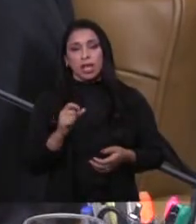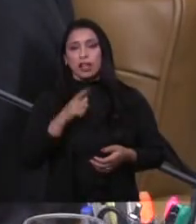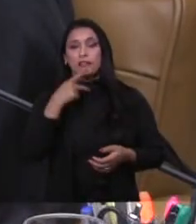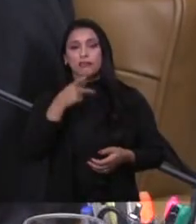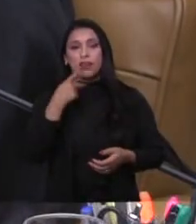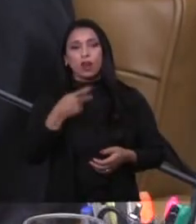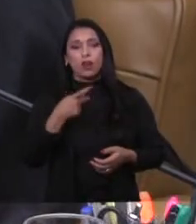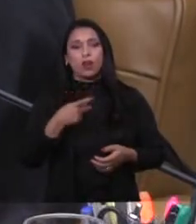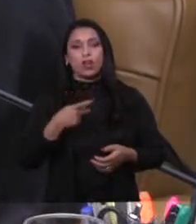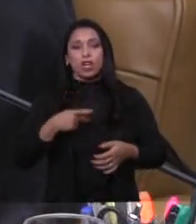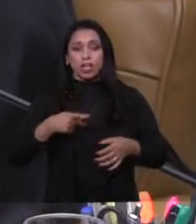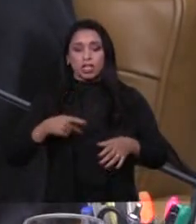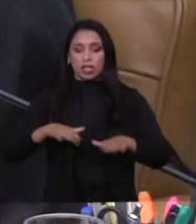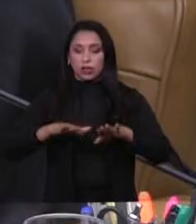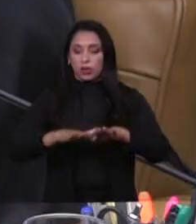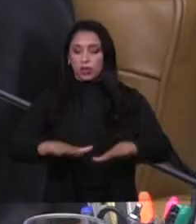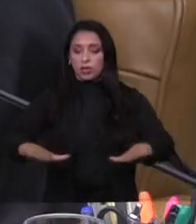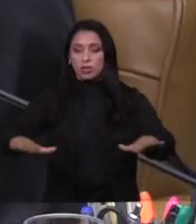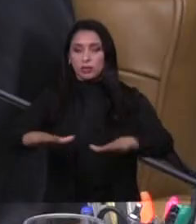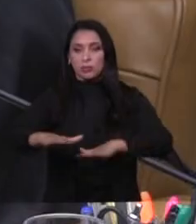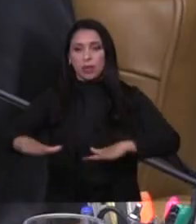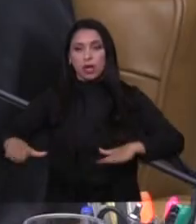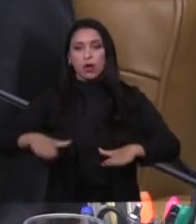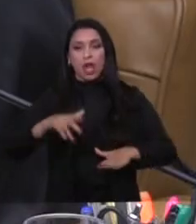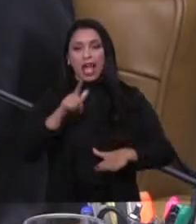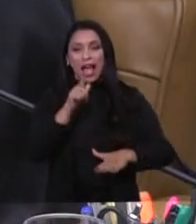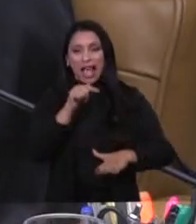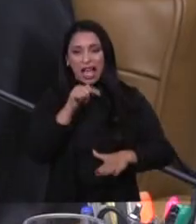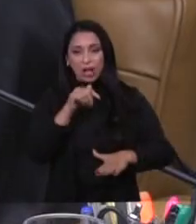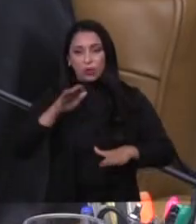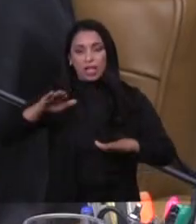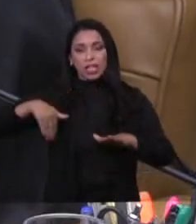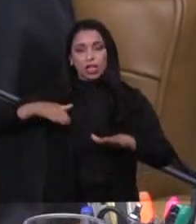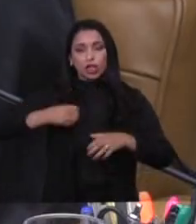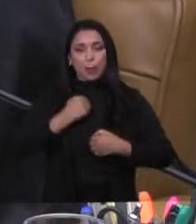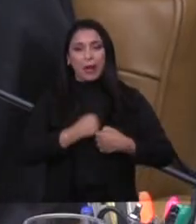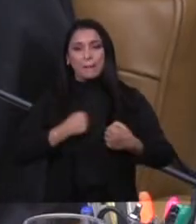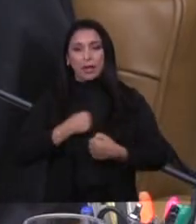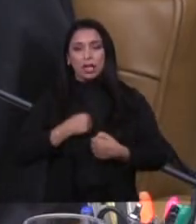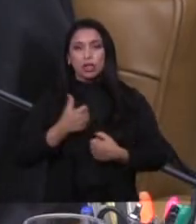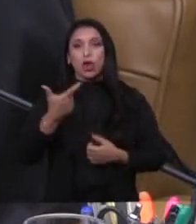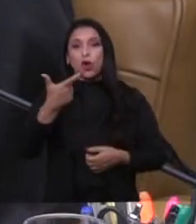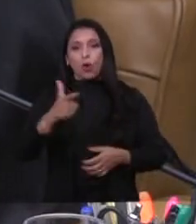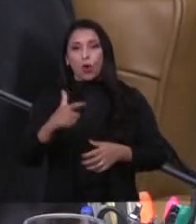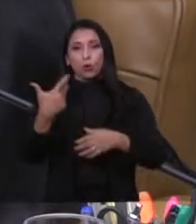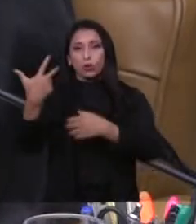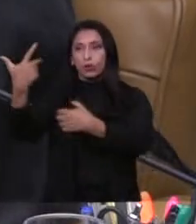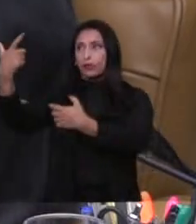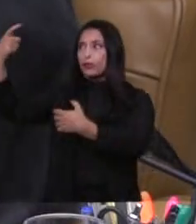d'água e outro ainda na mesa diretora do Senado Federal,